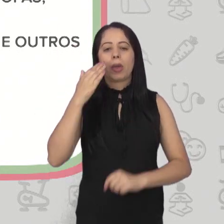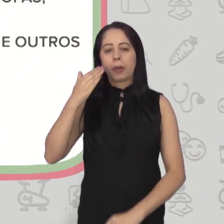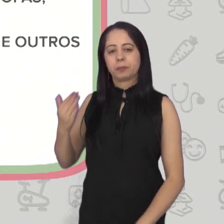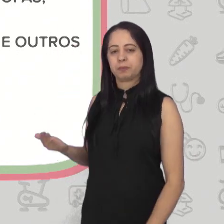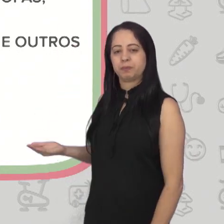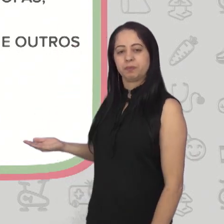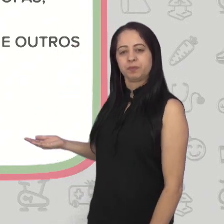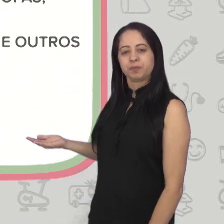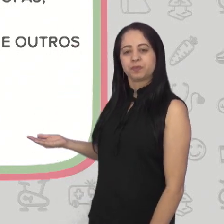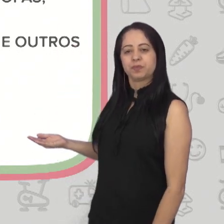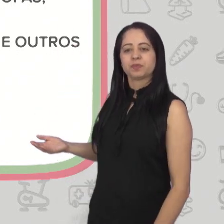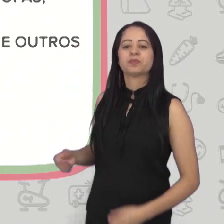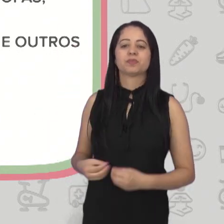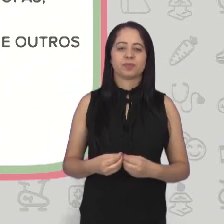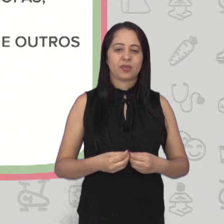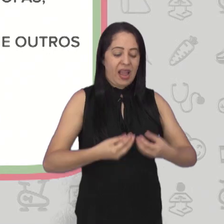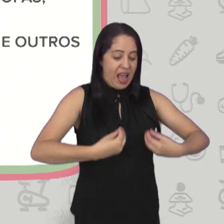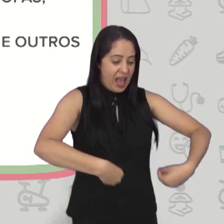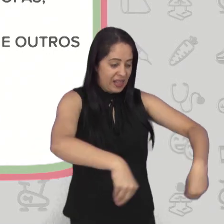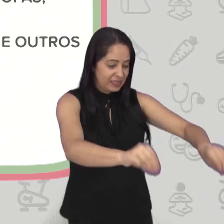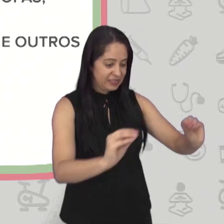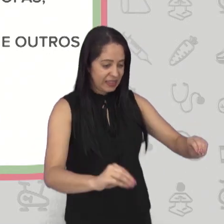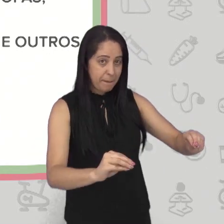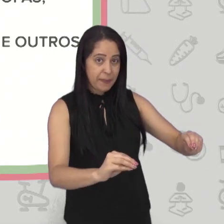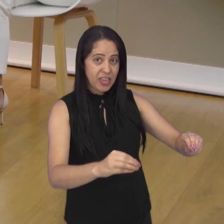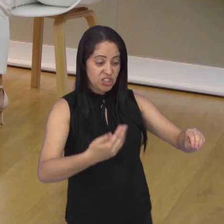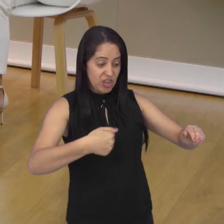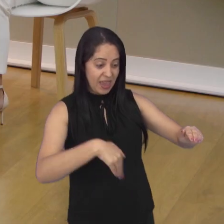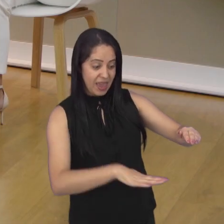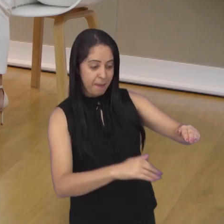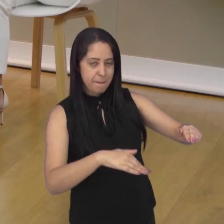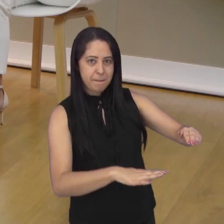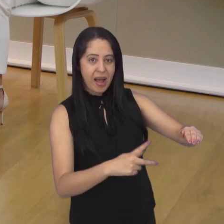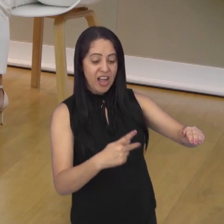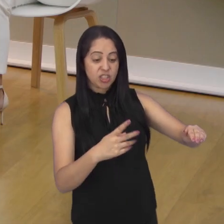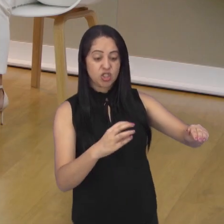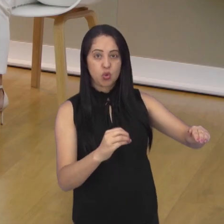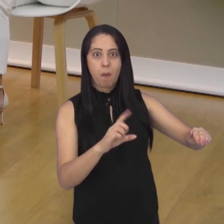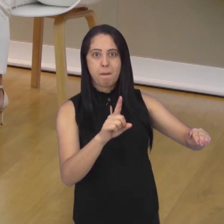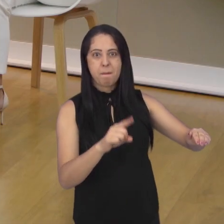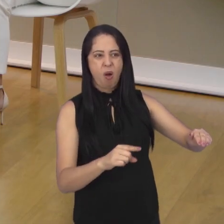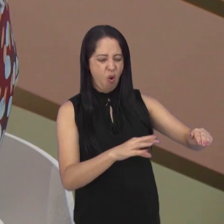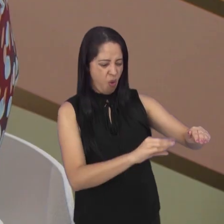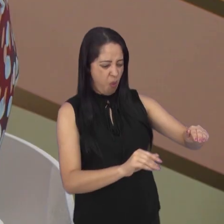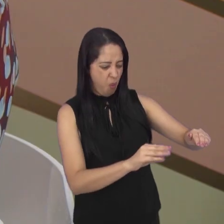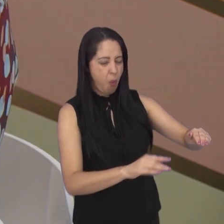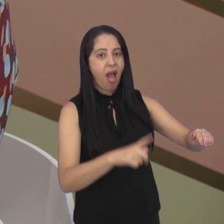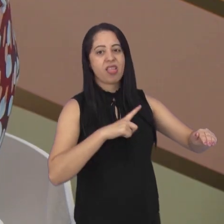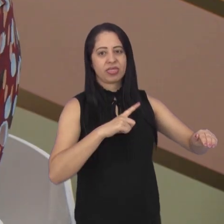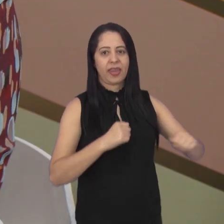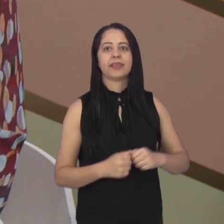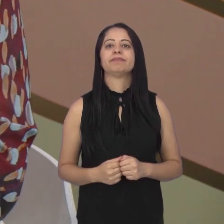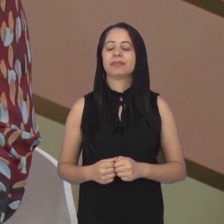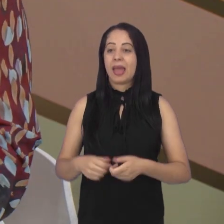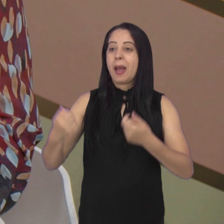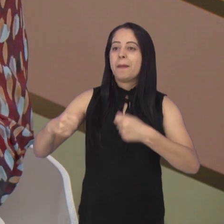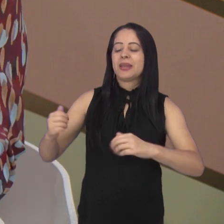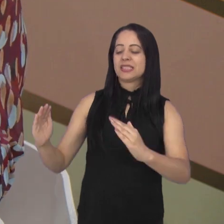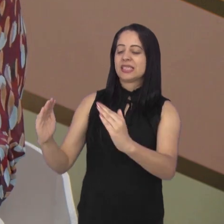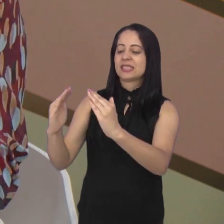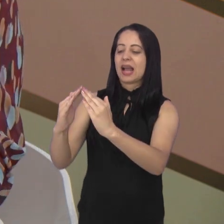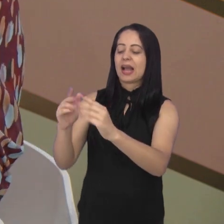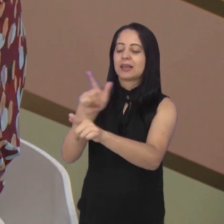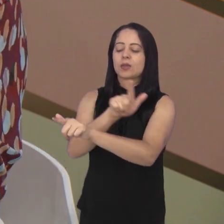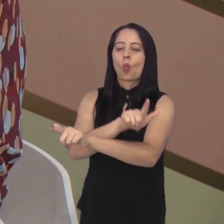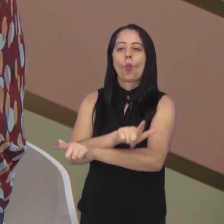outros objetos que podem reter ali a poeira, né? Sim, então esse é o mais importante mesmo, é aquele ambiente que a gente fala que é clean.